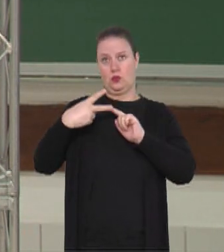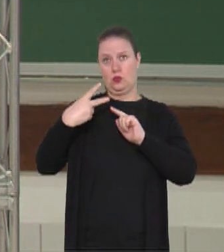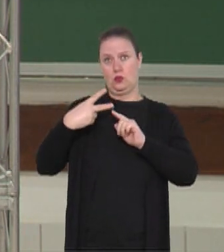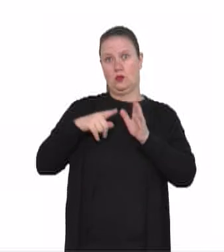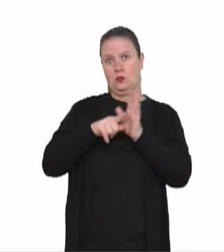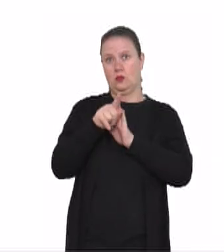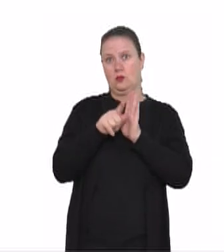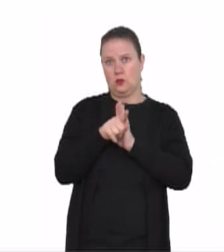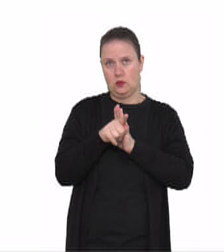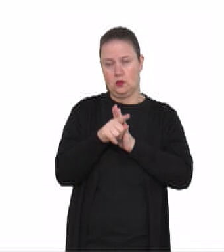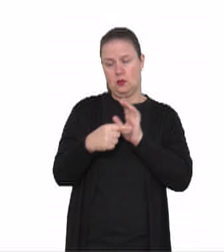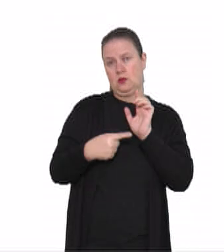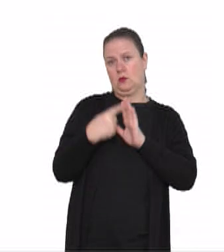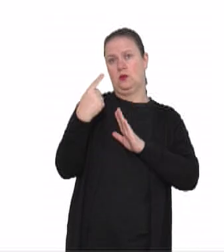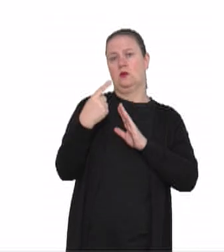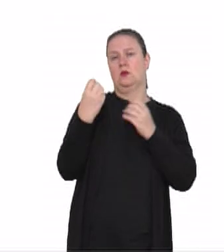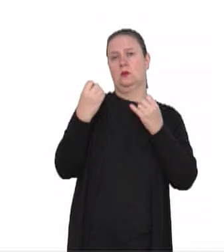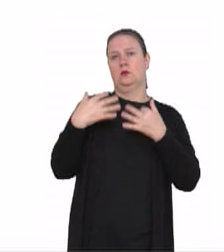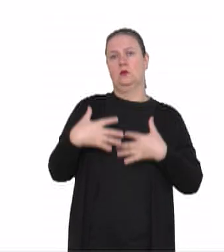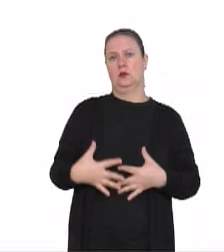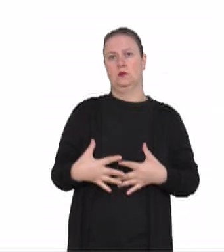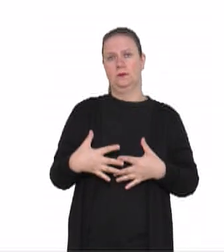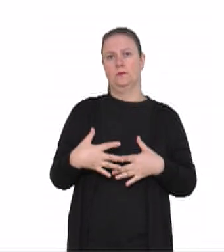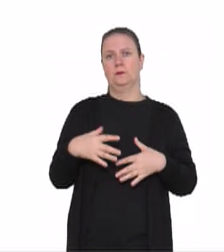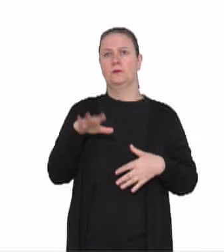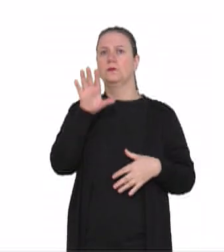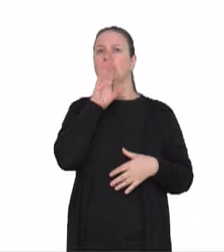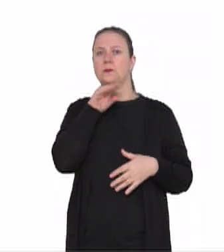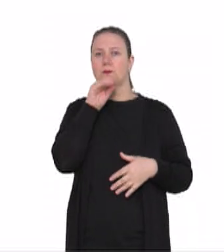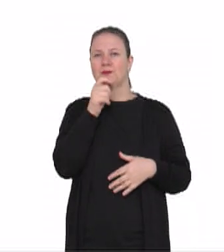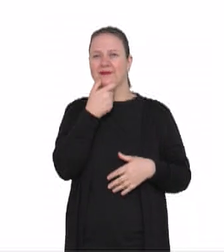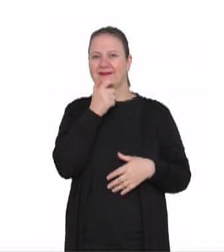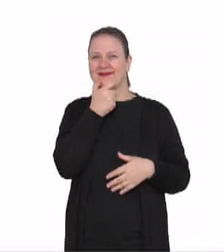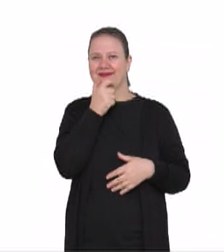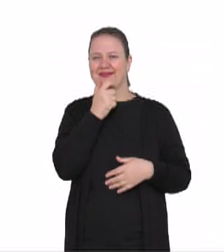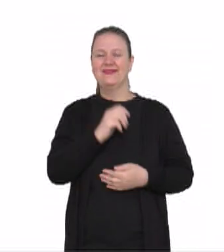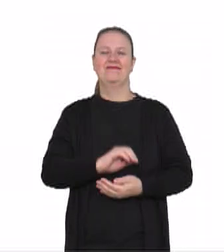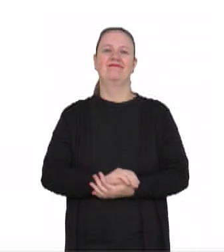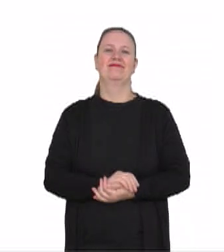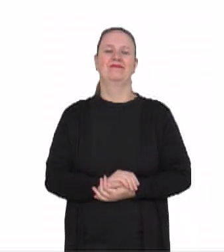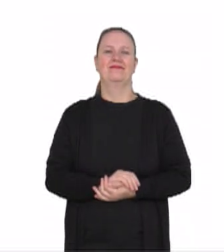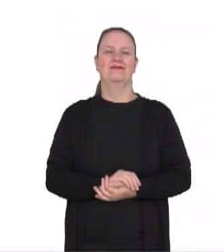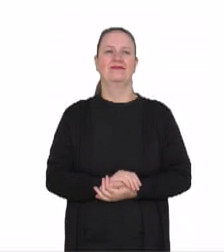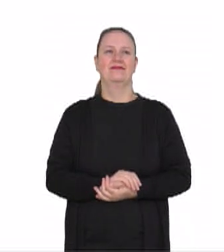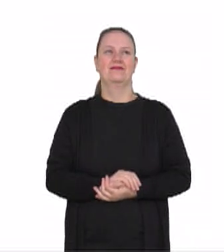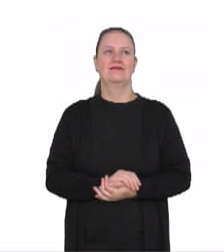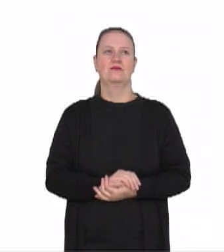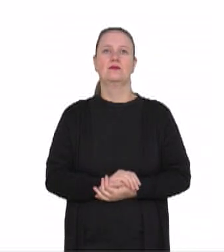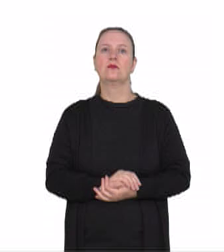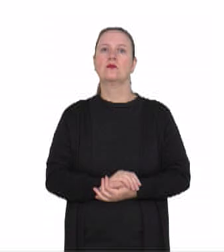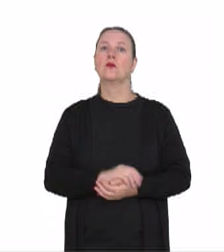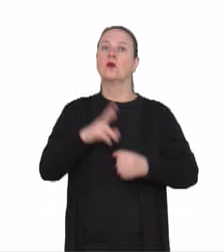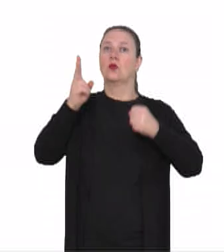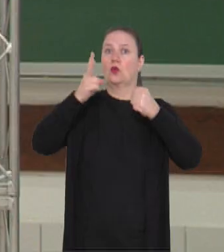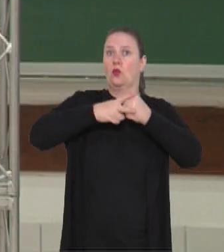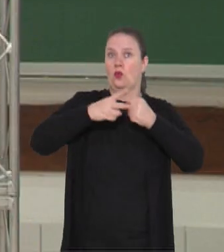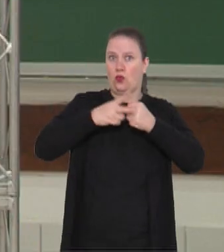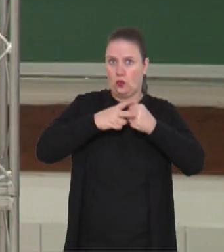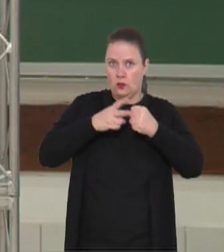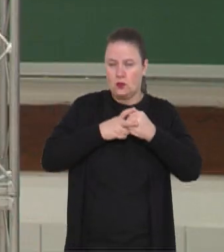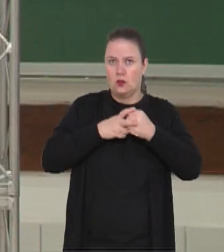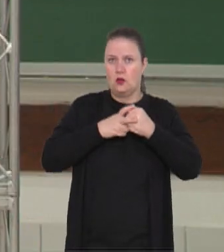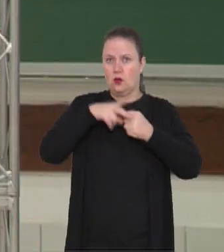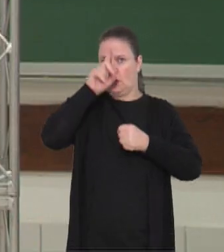eles. A primeira diz assim: the verbs in the imperative are used for. Então, os verbos